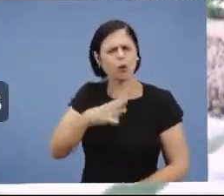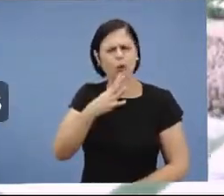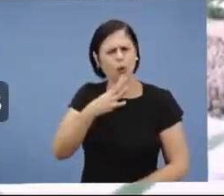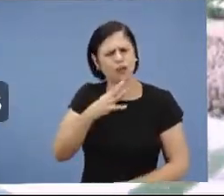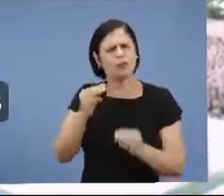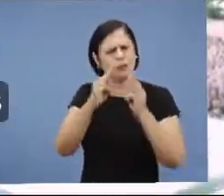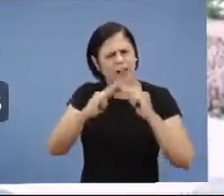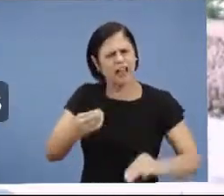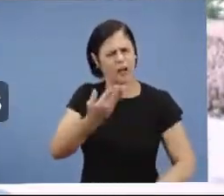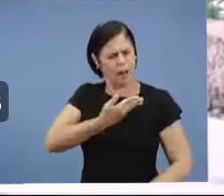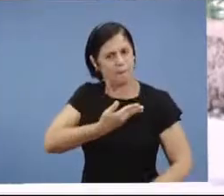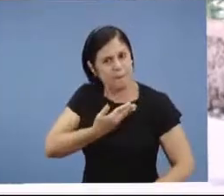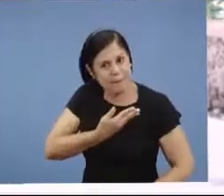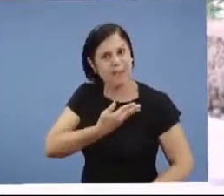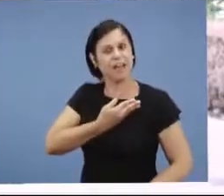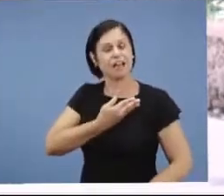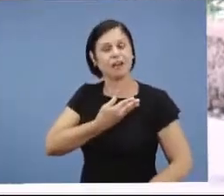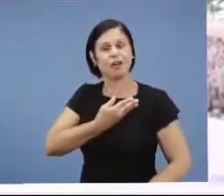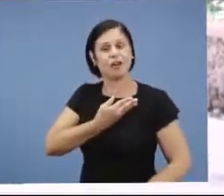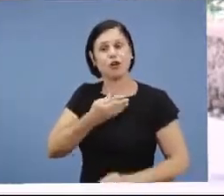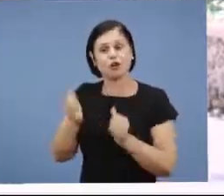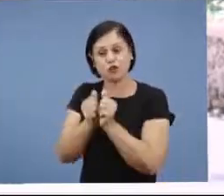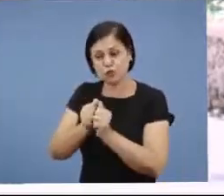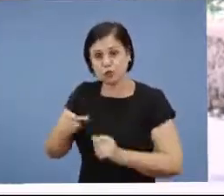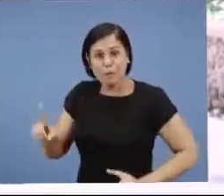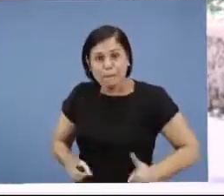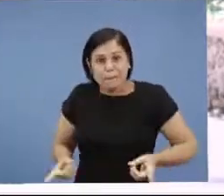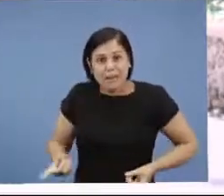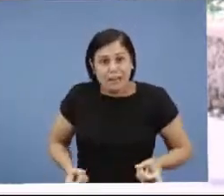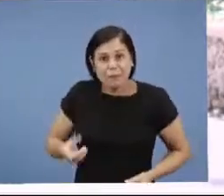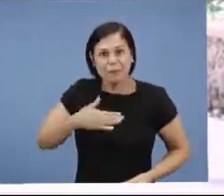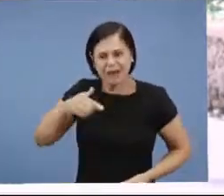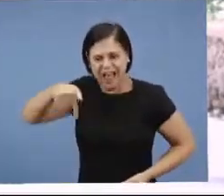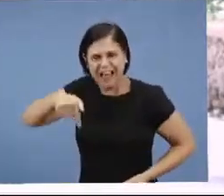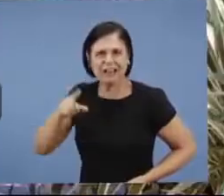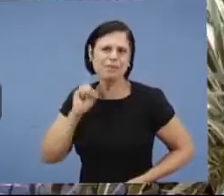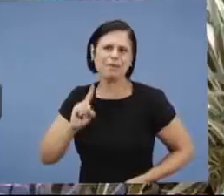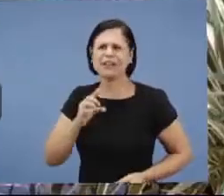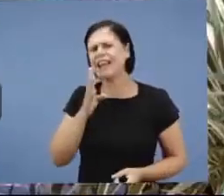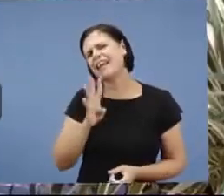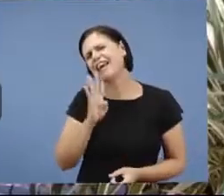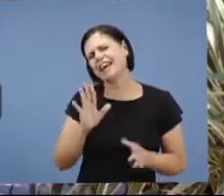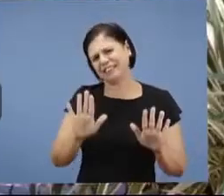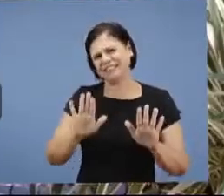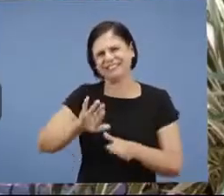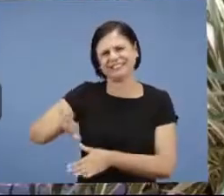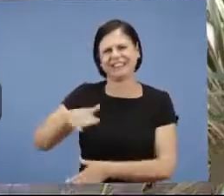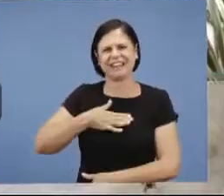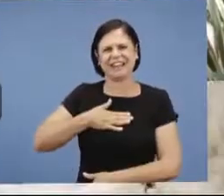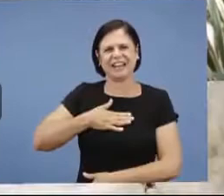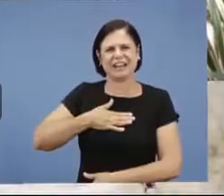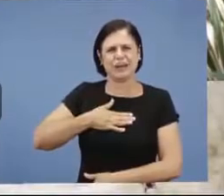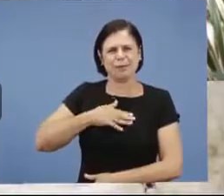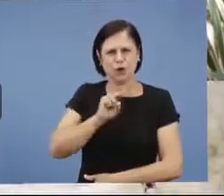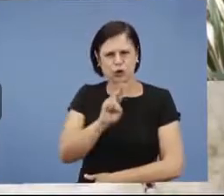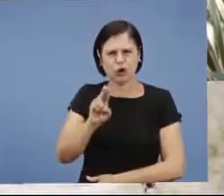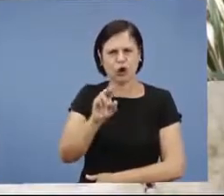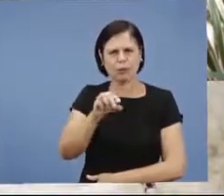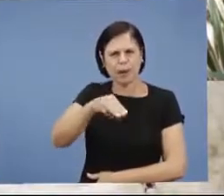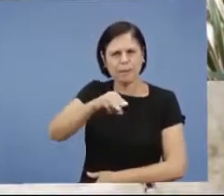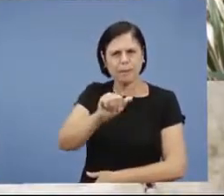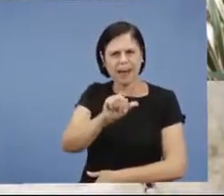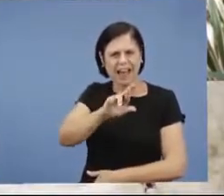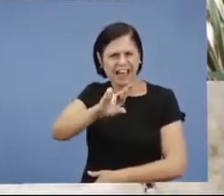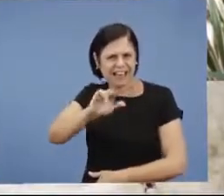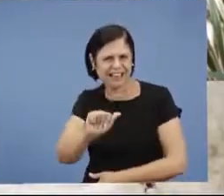conheci vários amigos, trouxe meus primos de Minas Gerais e tá muito legal. Eu sou Maria Clara, sou de Niterói